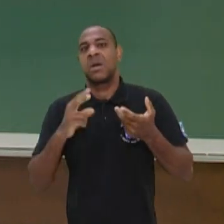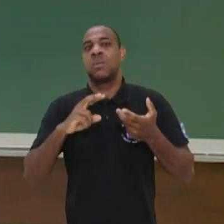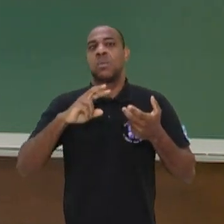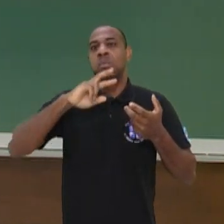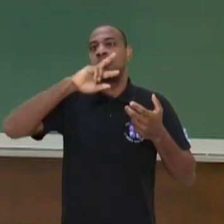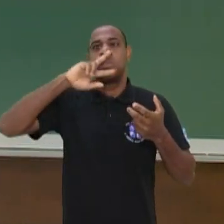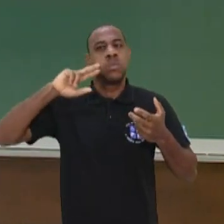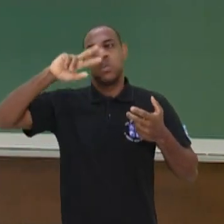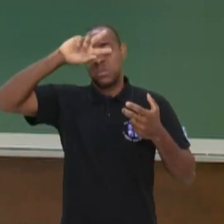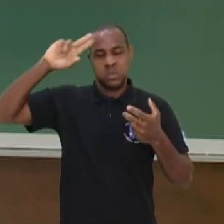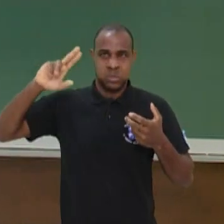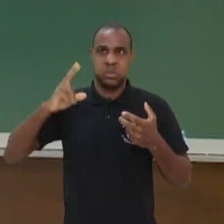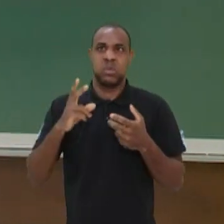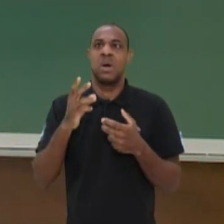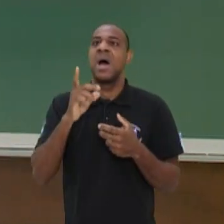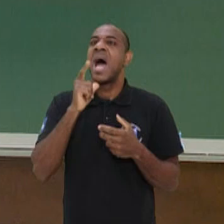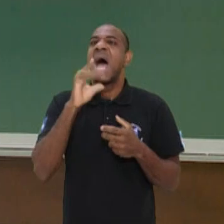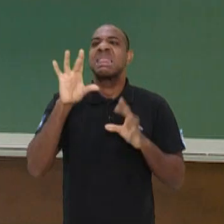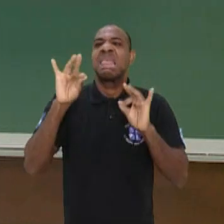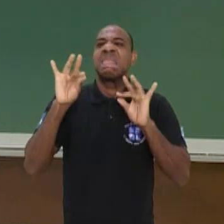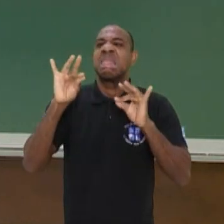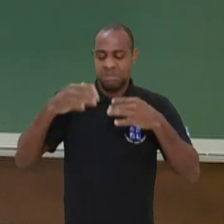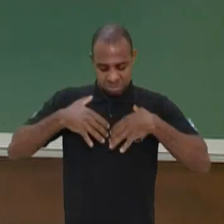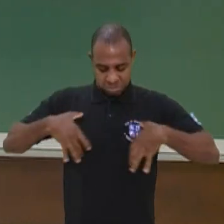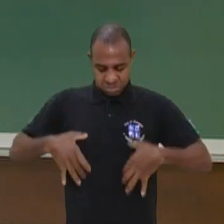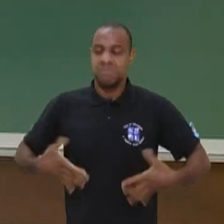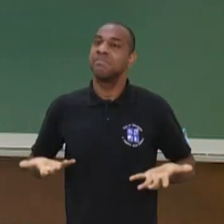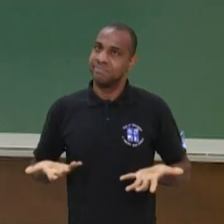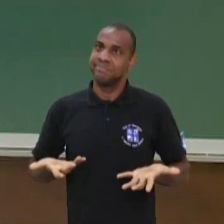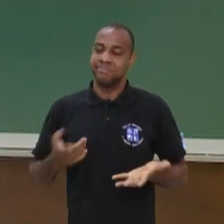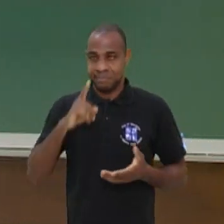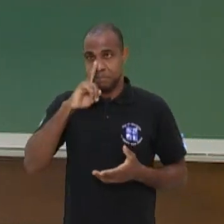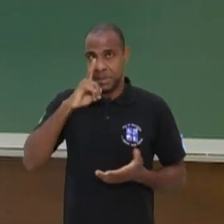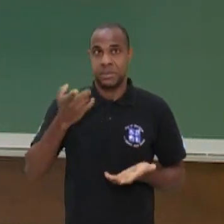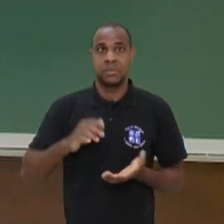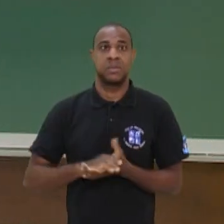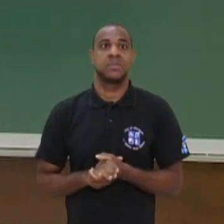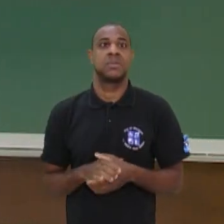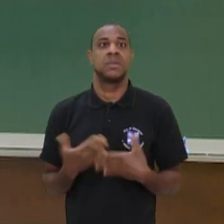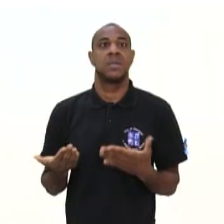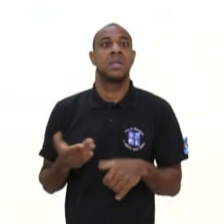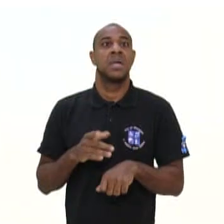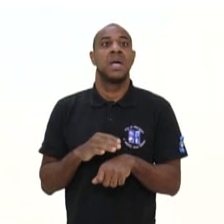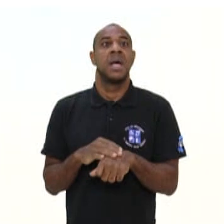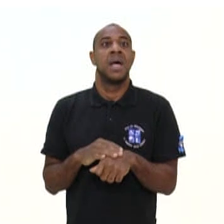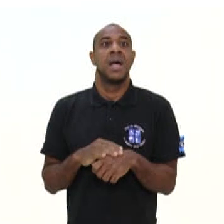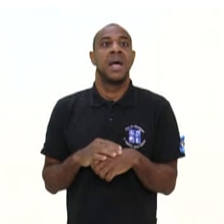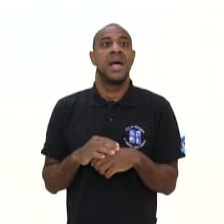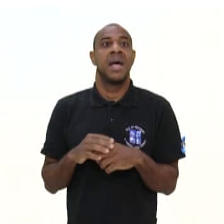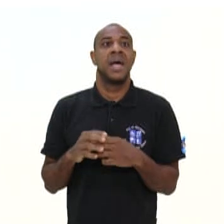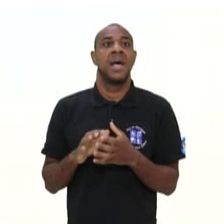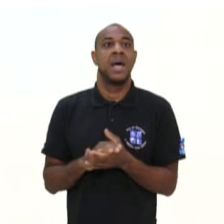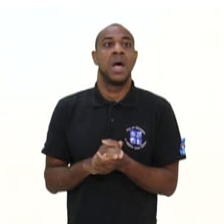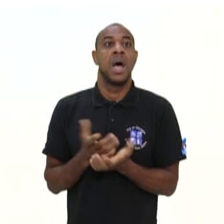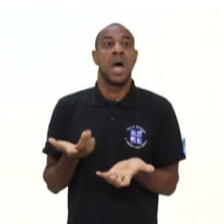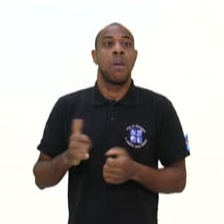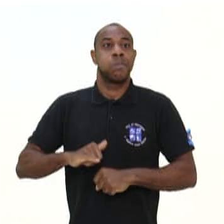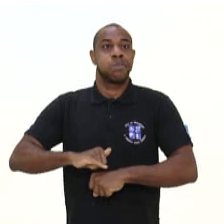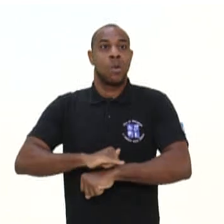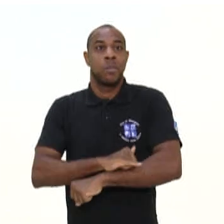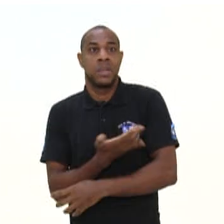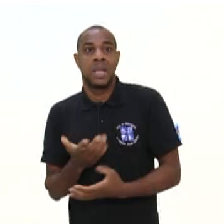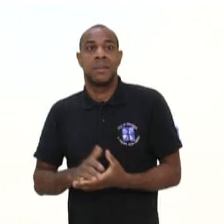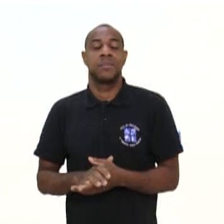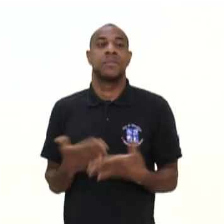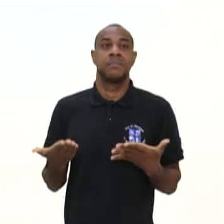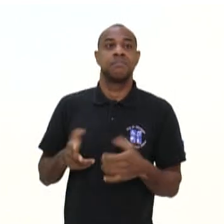pode baixar um pouco a imunidade. A deficiência imunológica causada, por exemplo, por AIDS, por câncer e tratamento